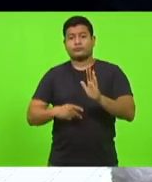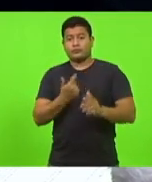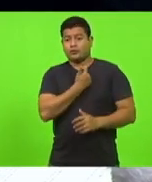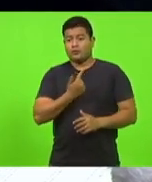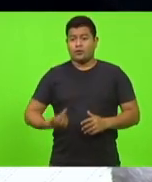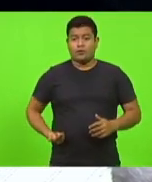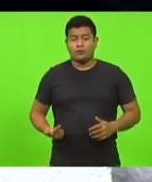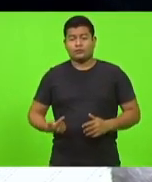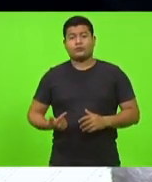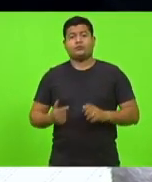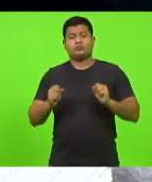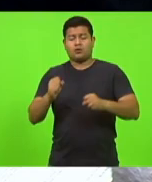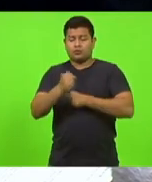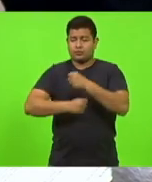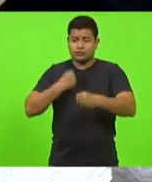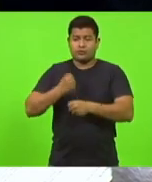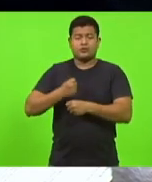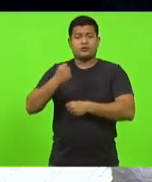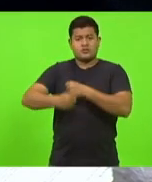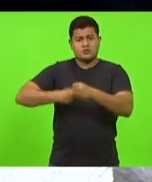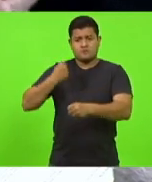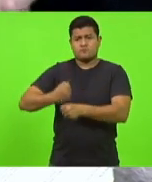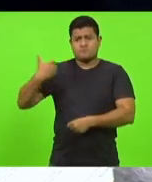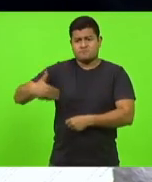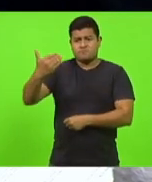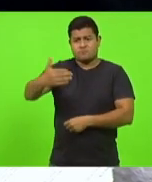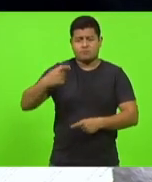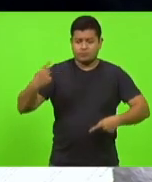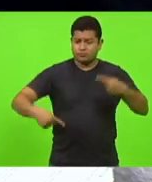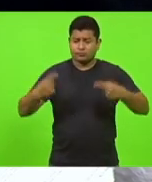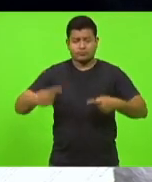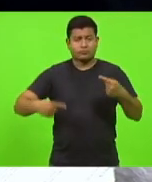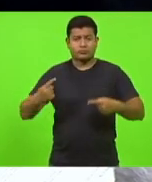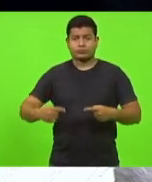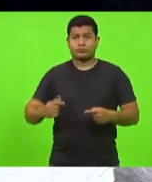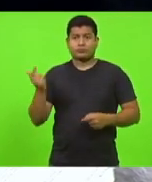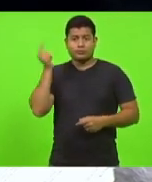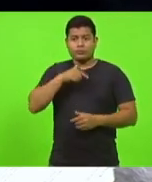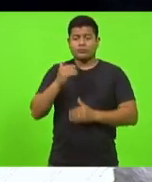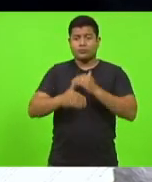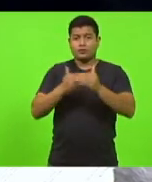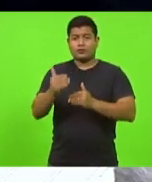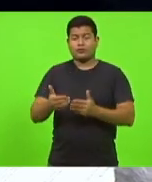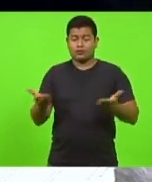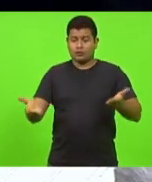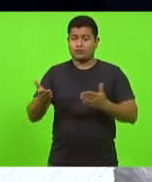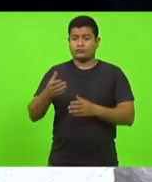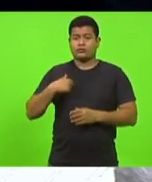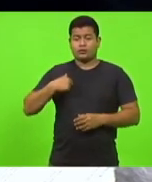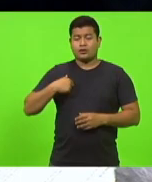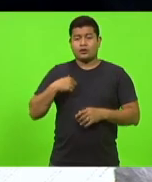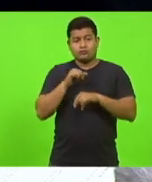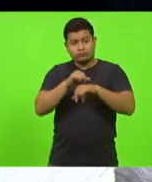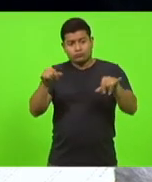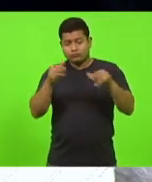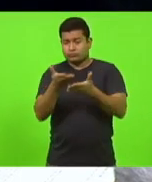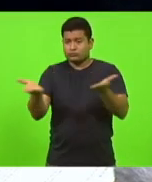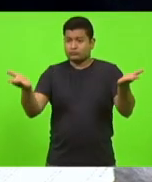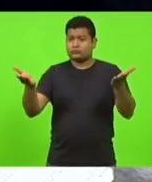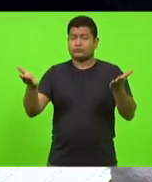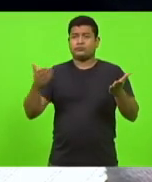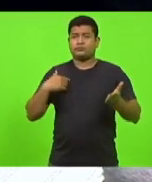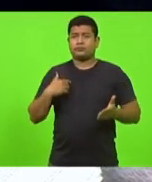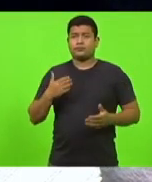ano que vem e no outro para continuar melhorando. É nesta linha, companheiros, senhor presidente, que eu venho aqui dizer que